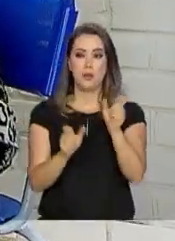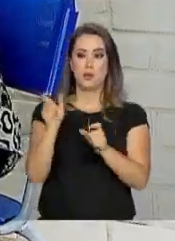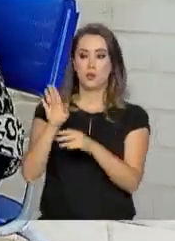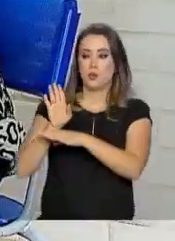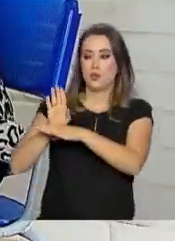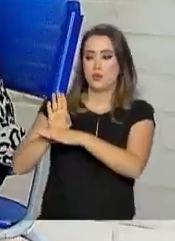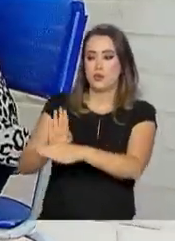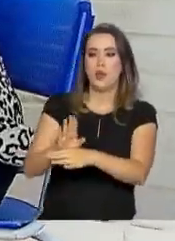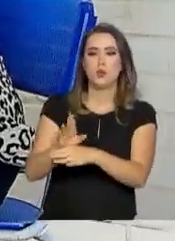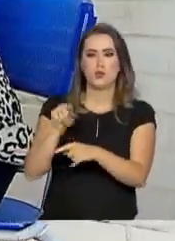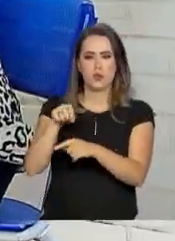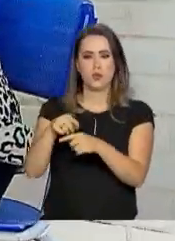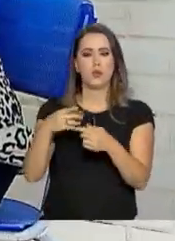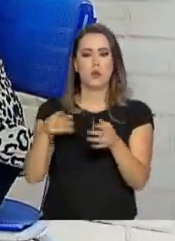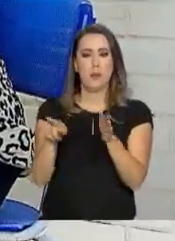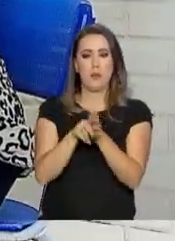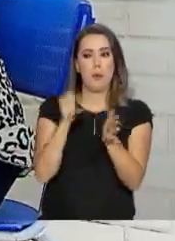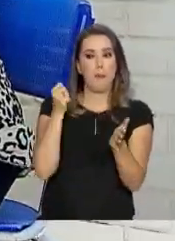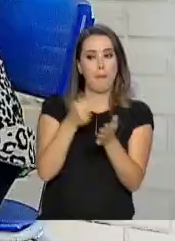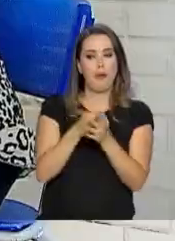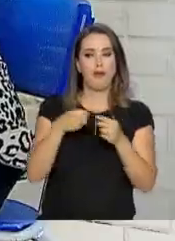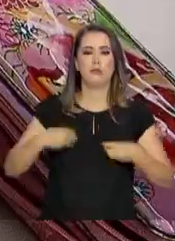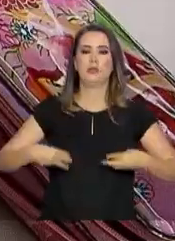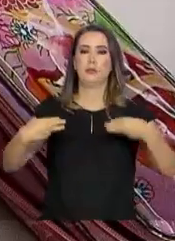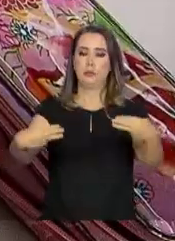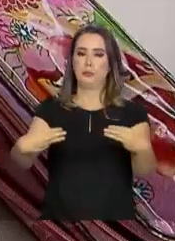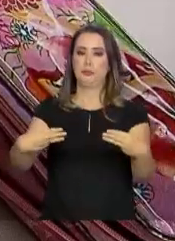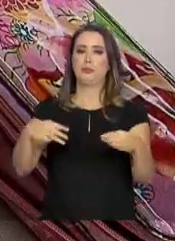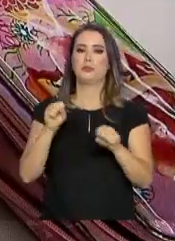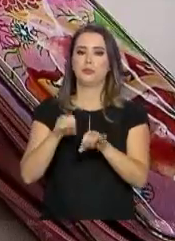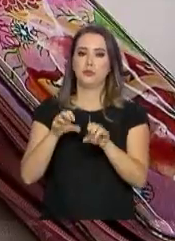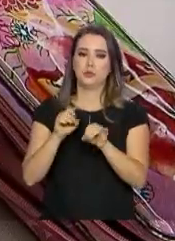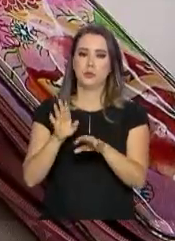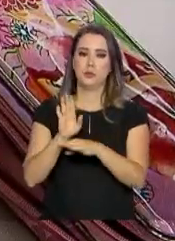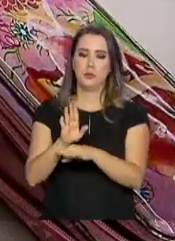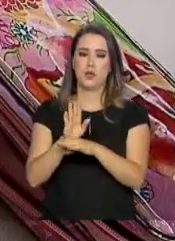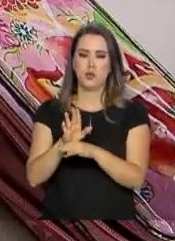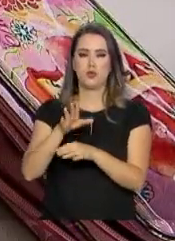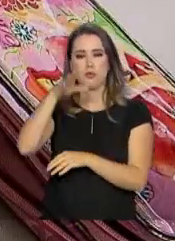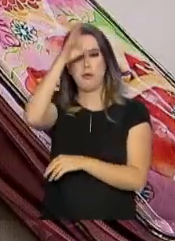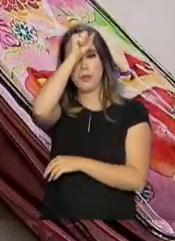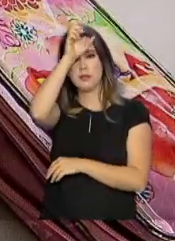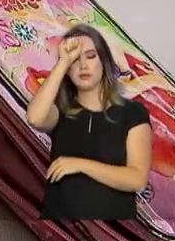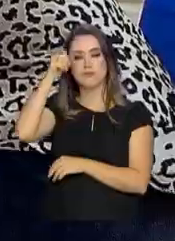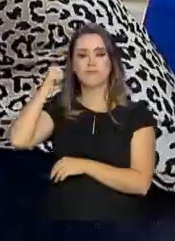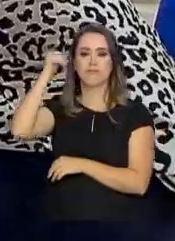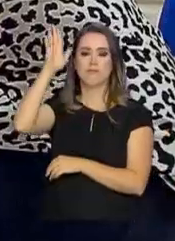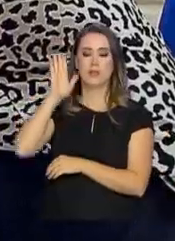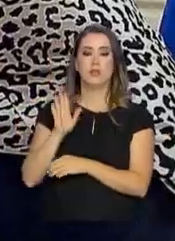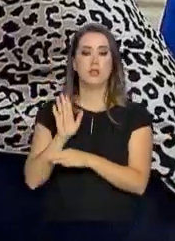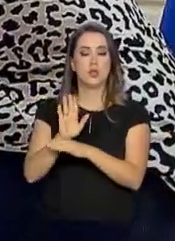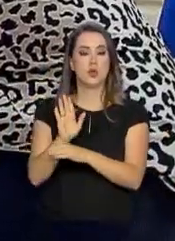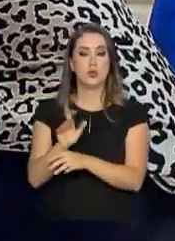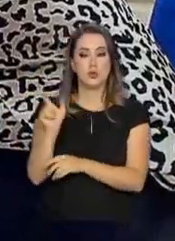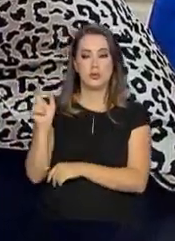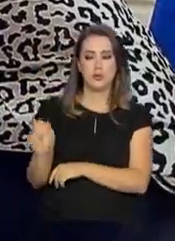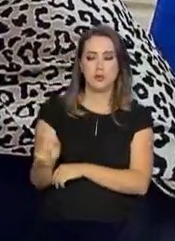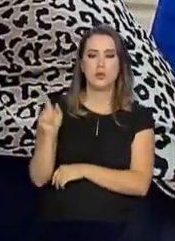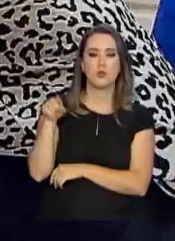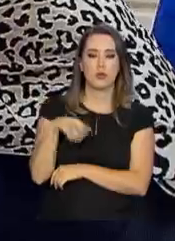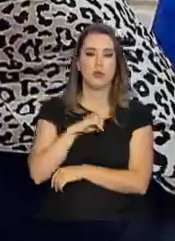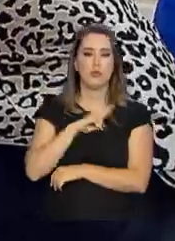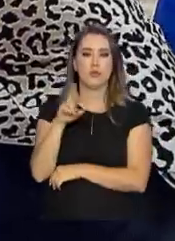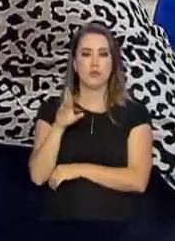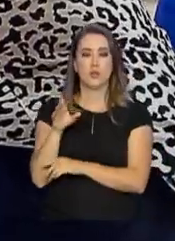pelo ministério da educação para reforçar o aprendizado em sala de aula o assistente de alfabetização fica à disposição